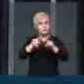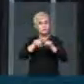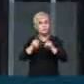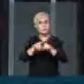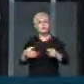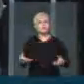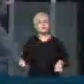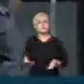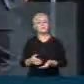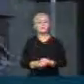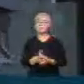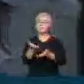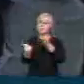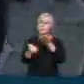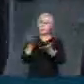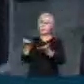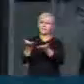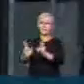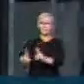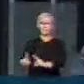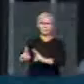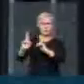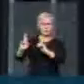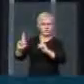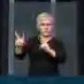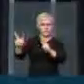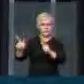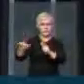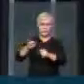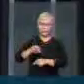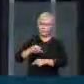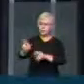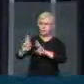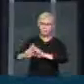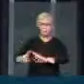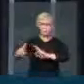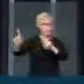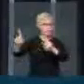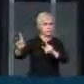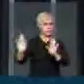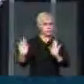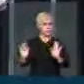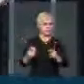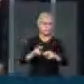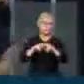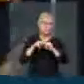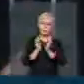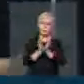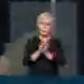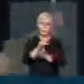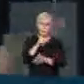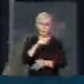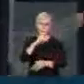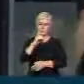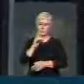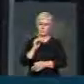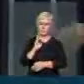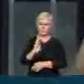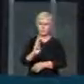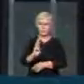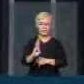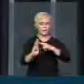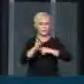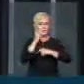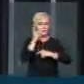Então, o tratamento desigual mantém a desigualdade. Por isso, que a bancada do PCdoB, que tem